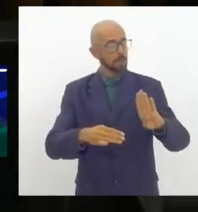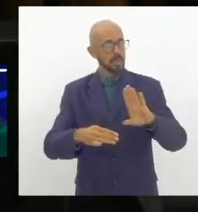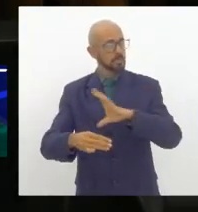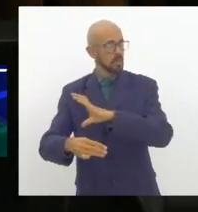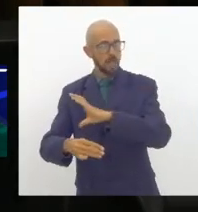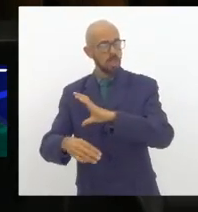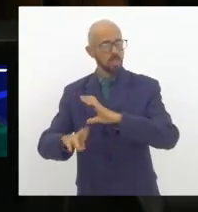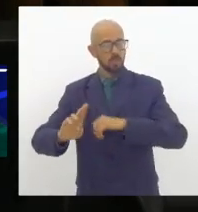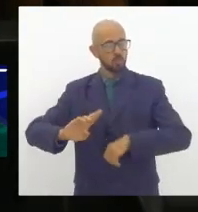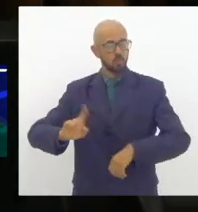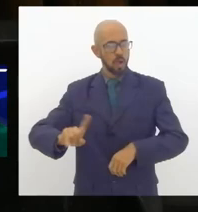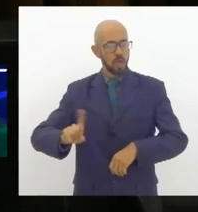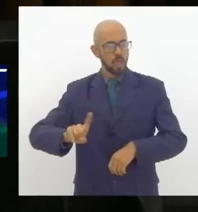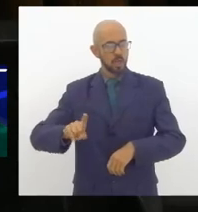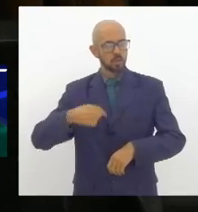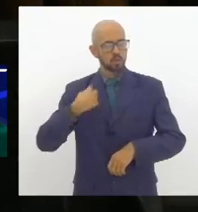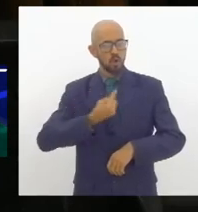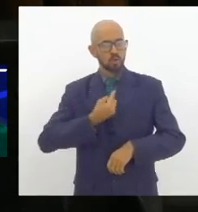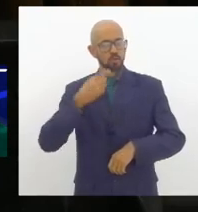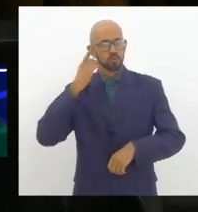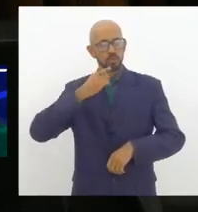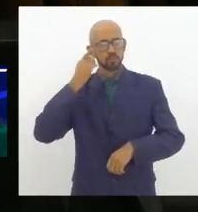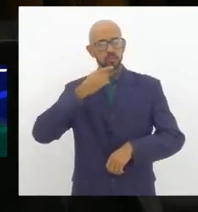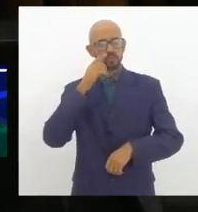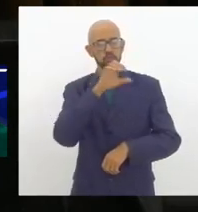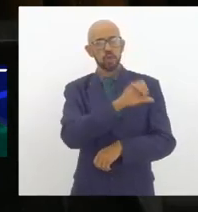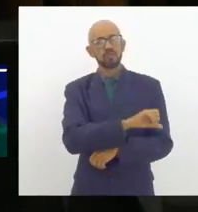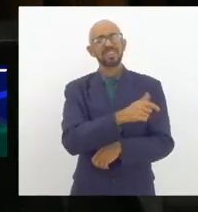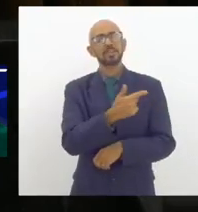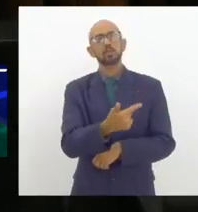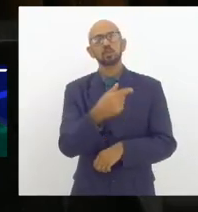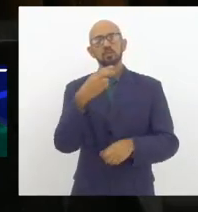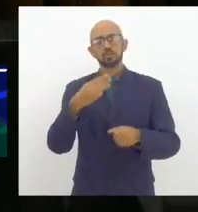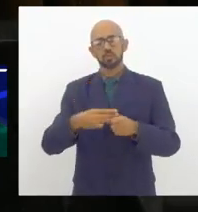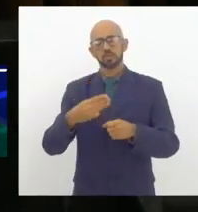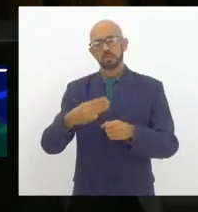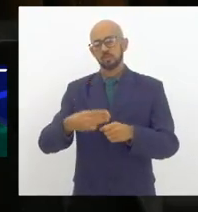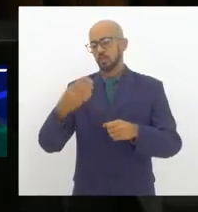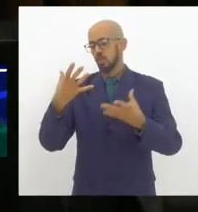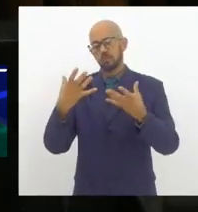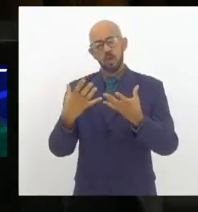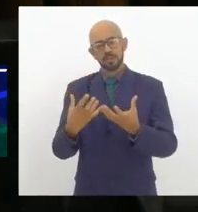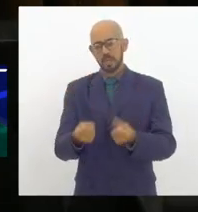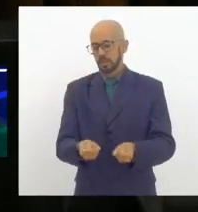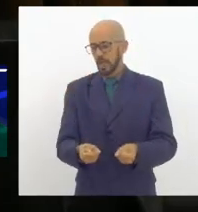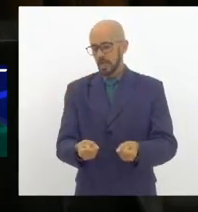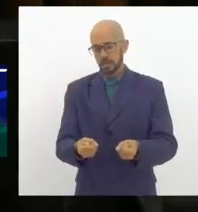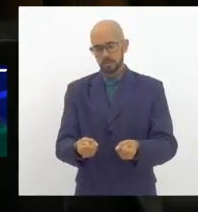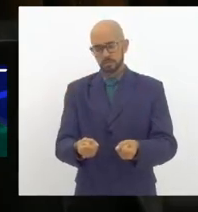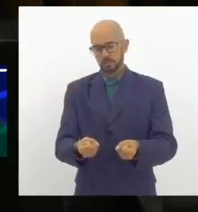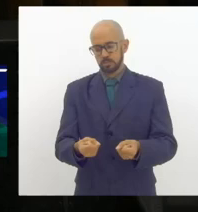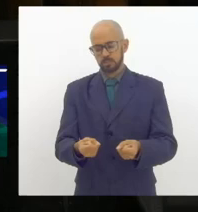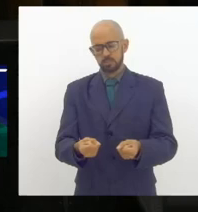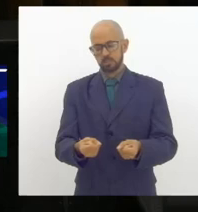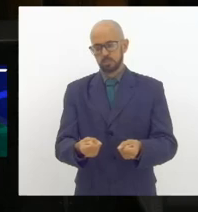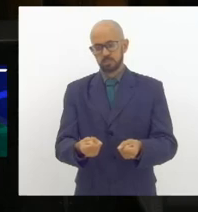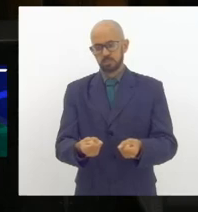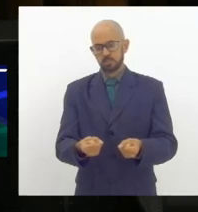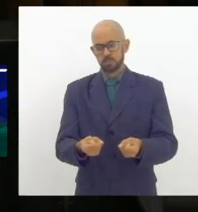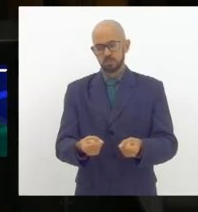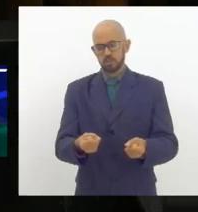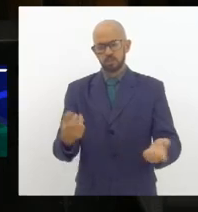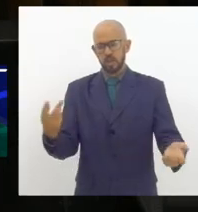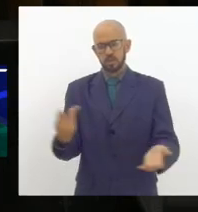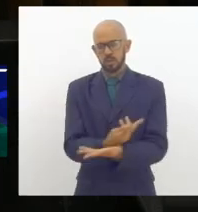deputados dos 92 municípios do Rio de Janeiro e não vou compactuar não vou abaixar a cabeça é